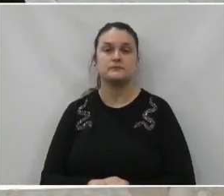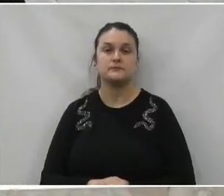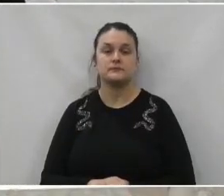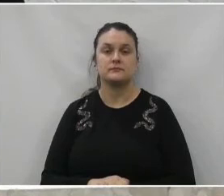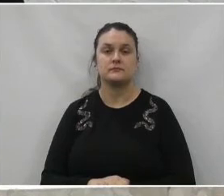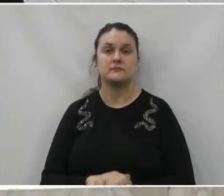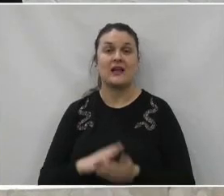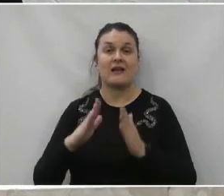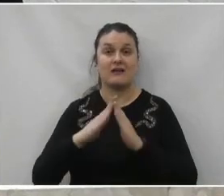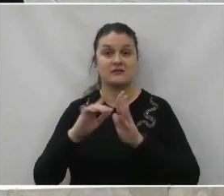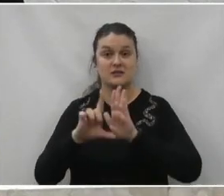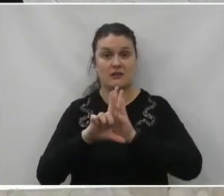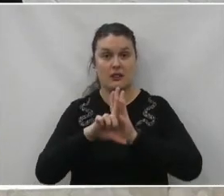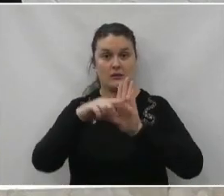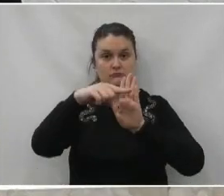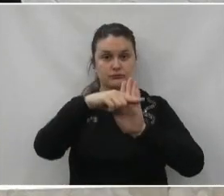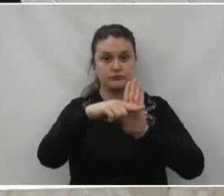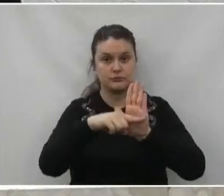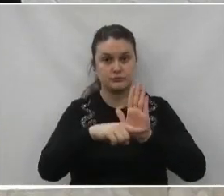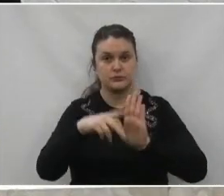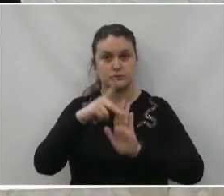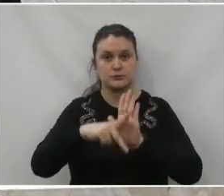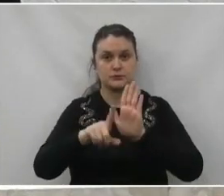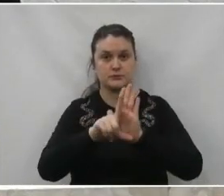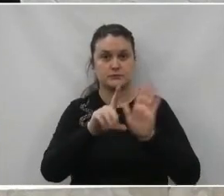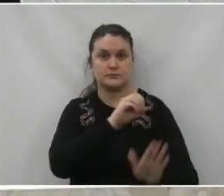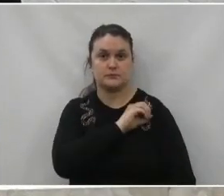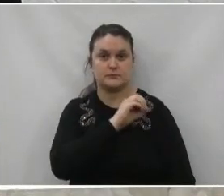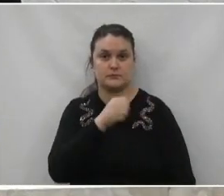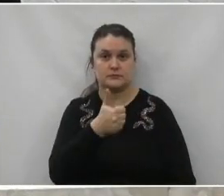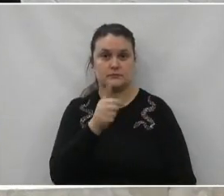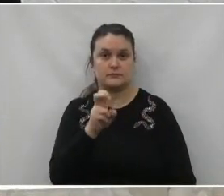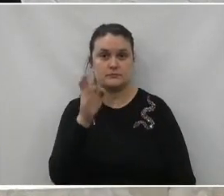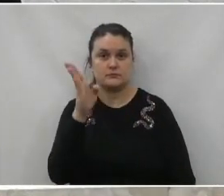Matéria do Executivo. Projeto de lei ordinária número